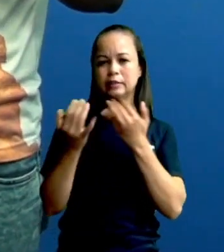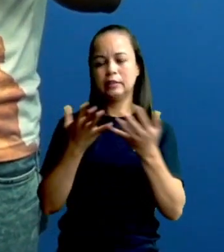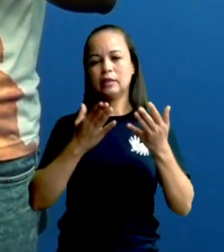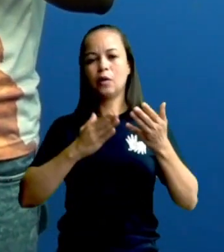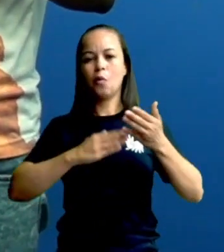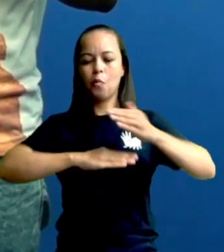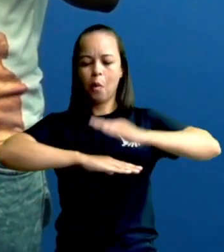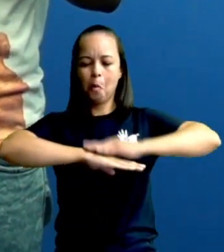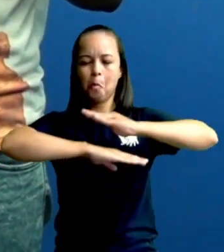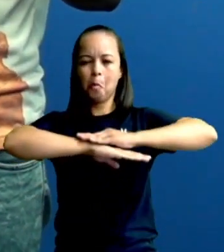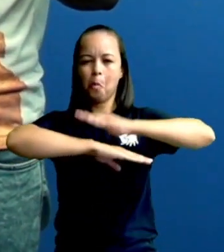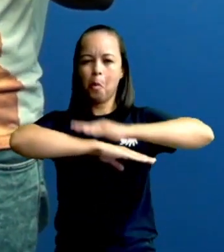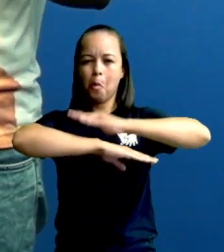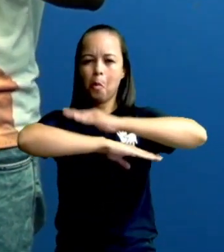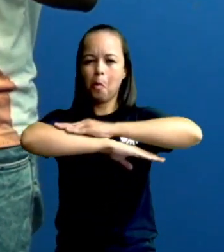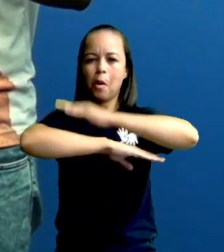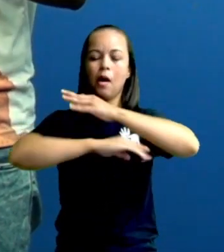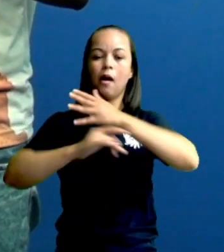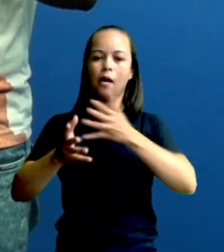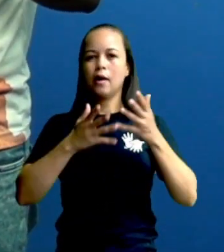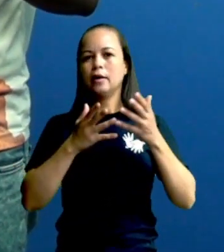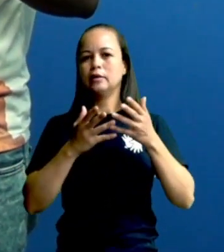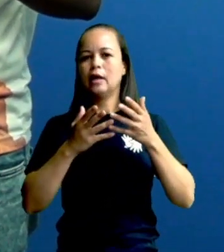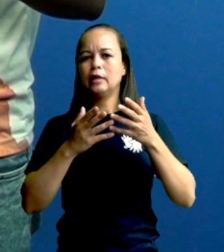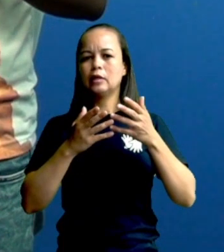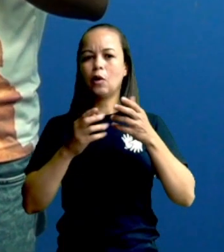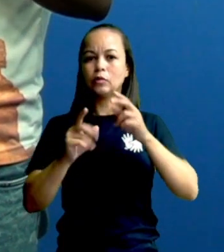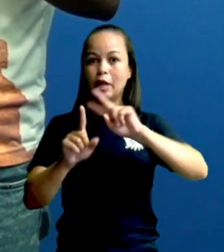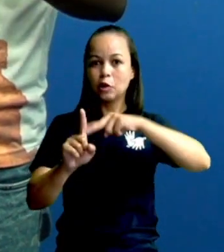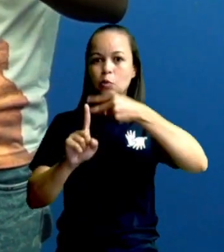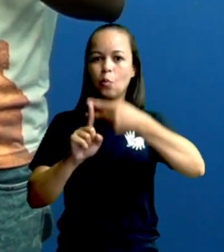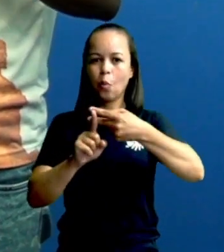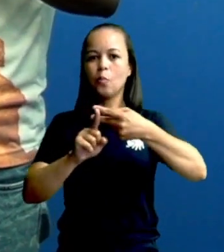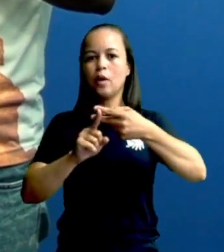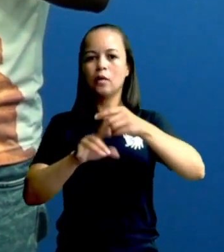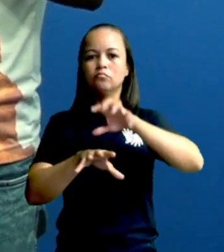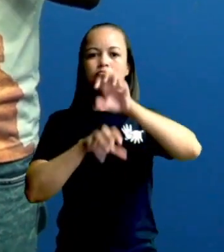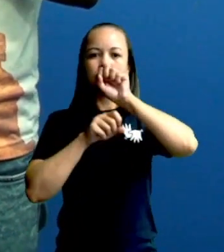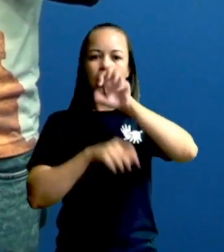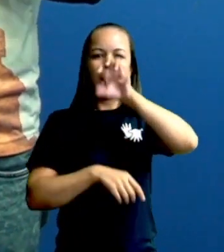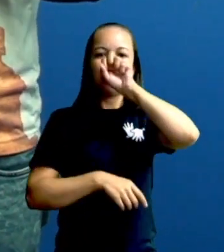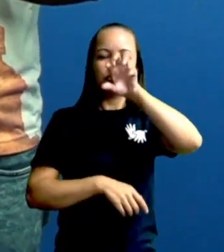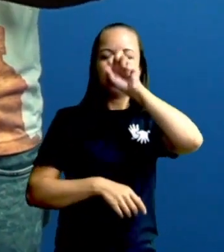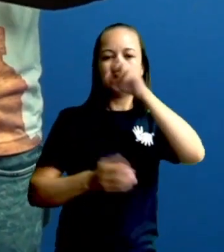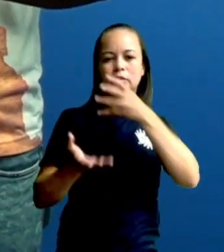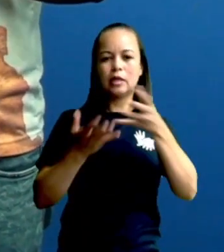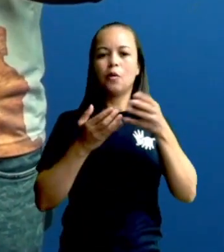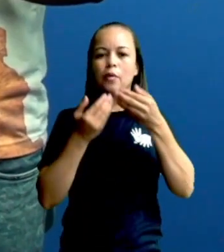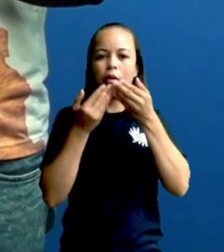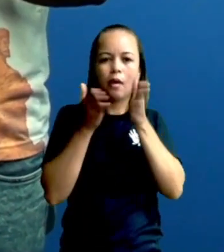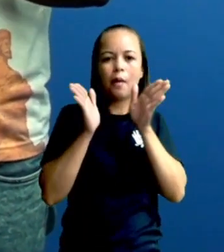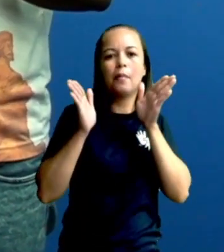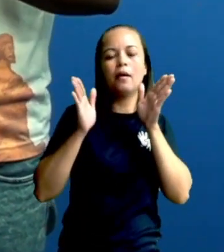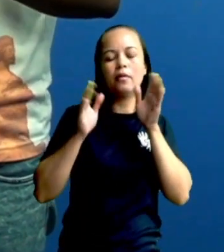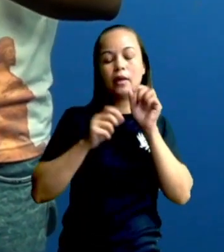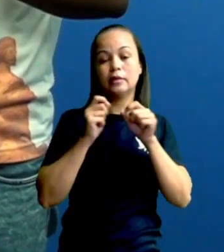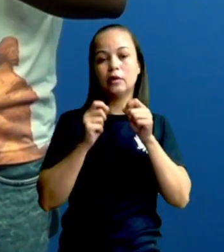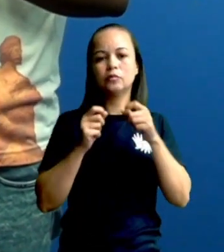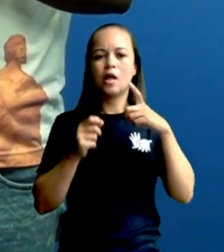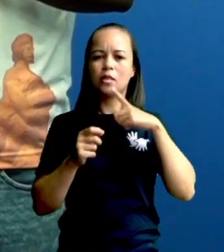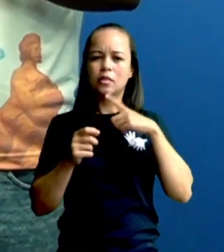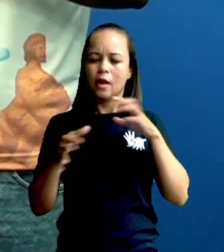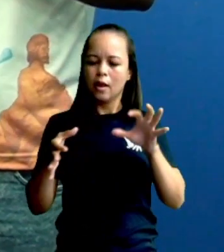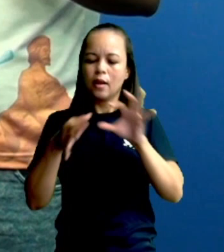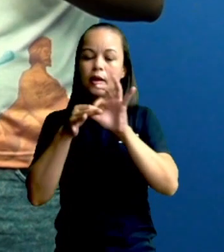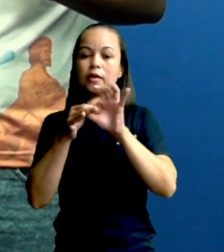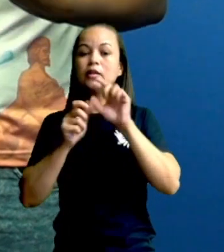possui uma circulação dupla e completa, né? Ela ainda é aberta, porque ela tem